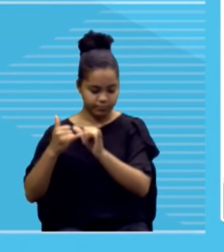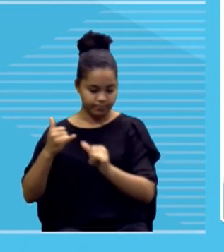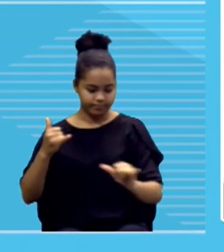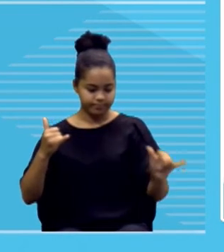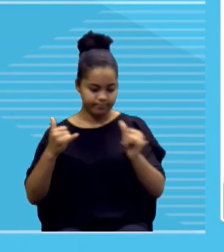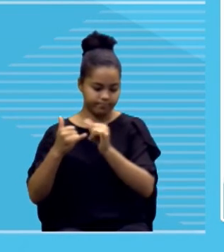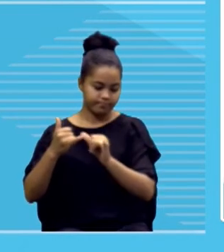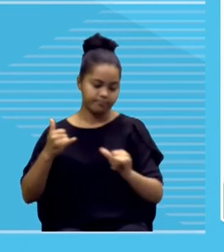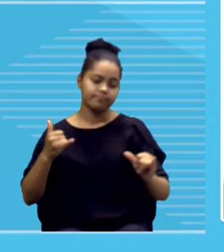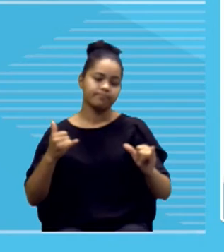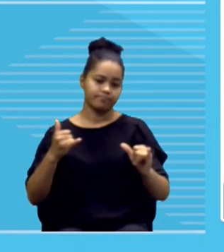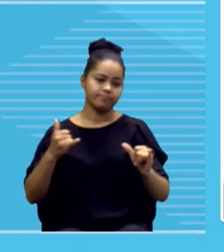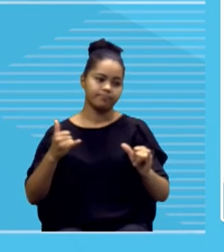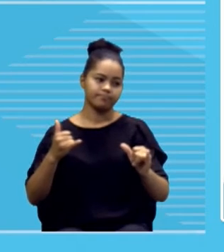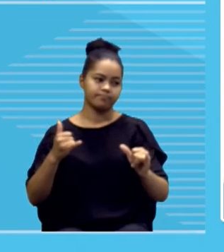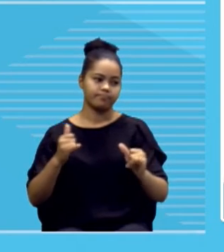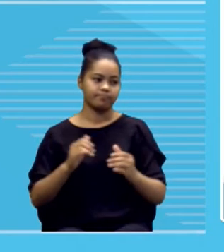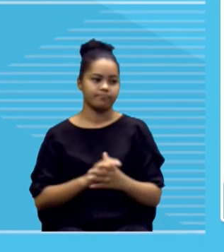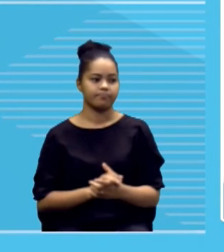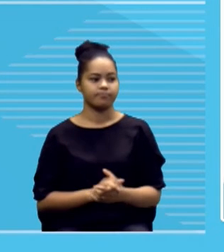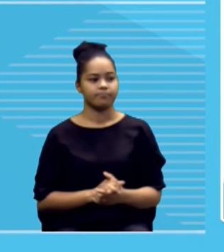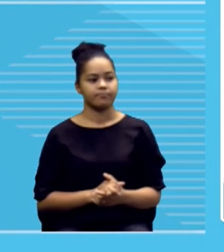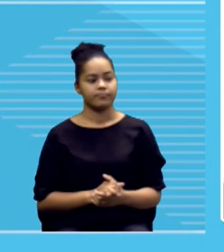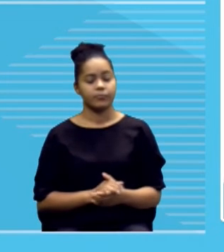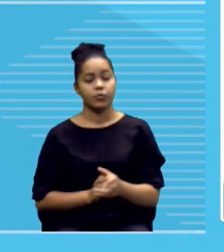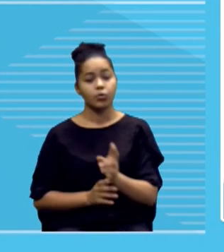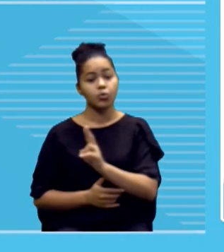Estas são as chamadas redes de transmissão.